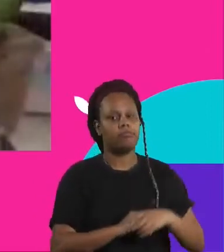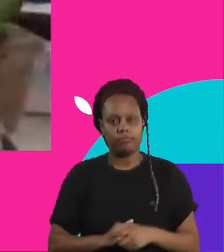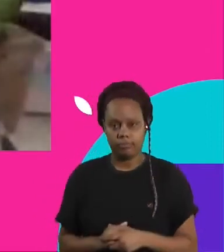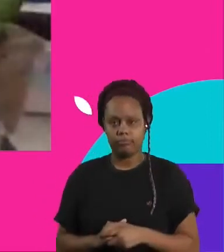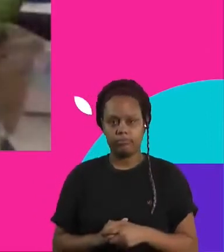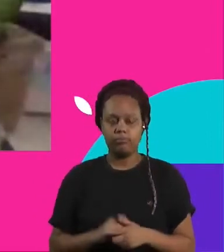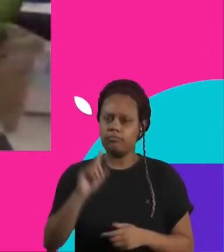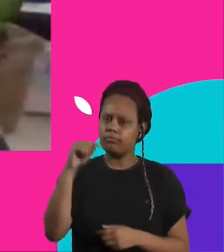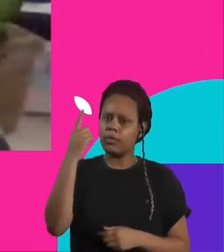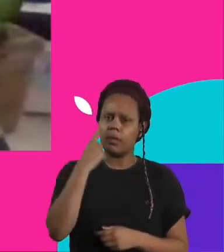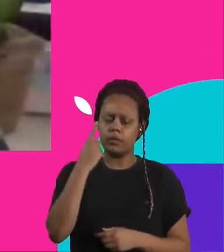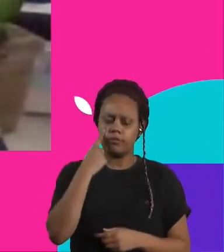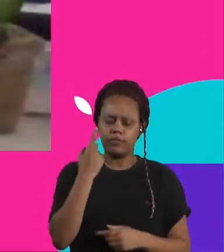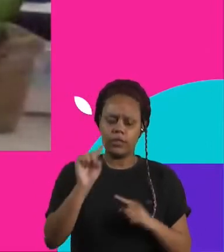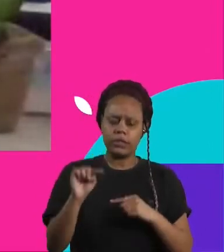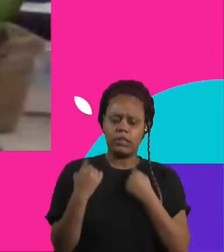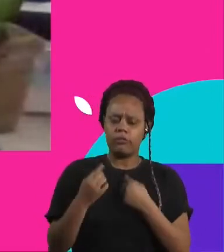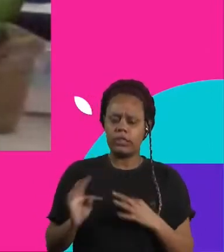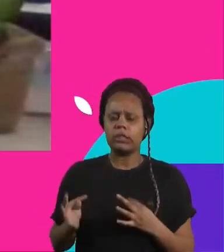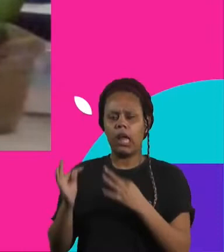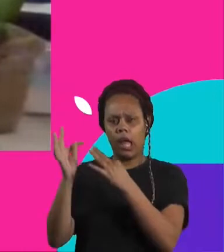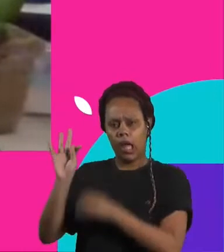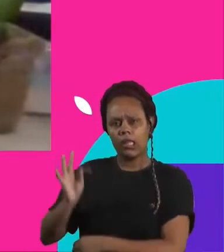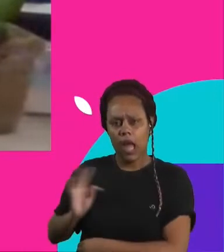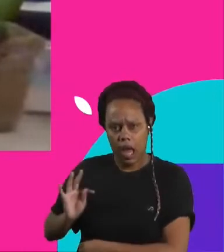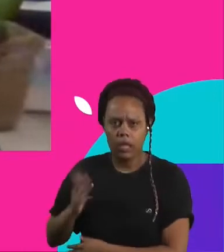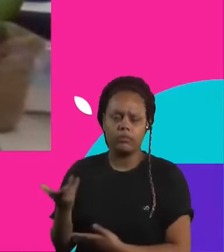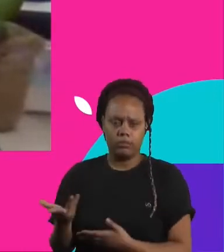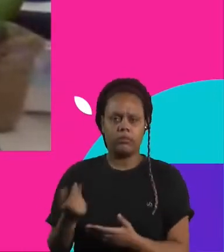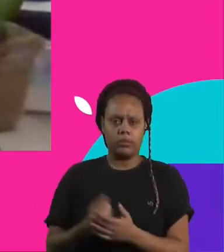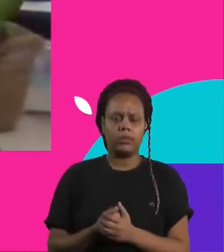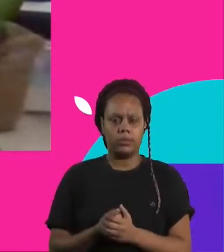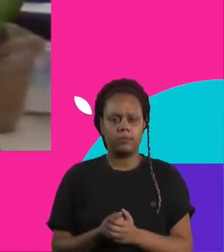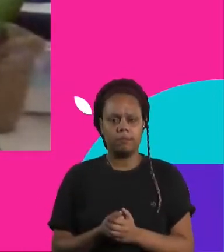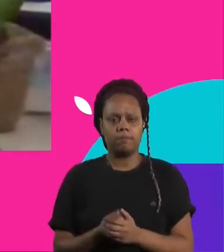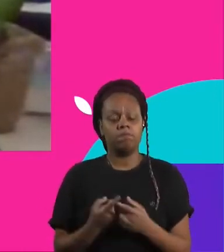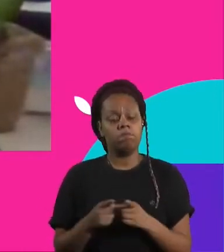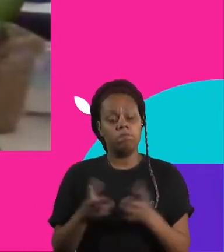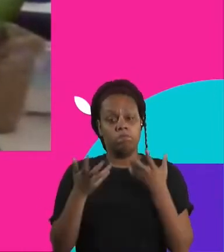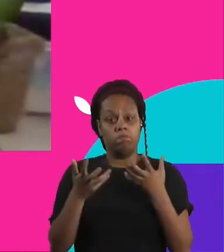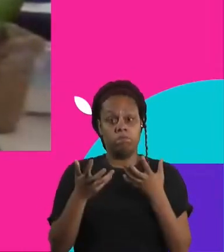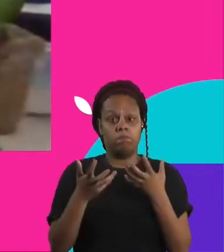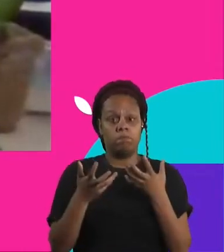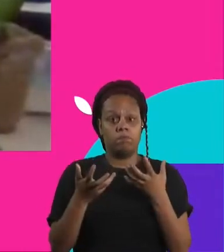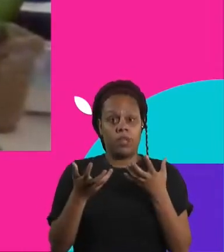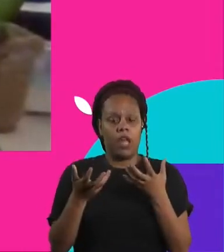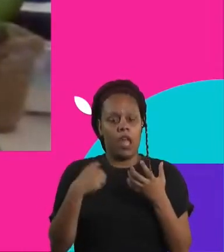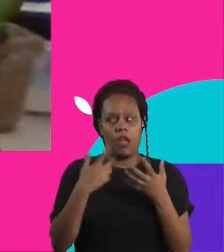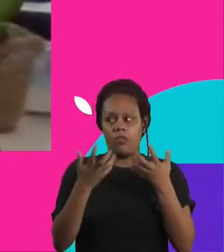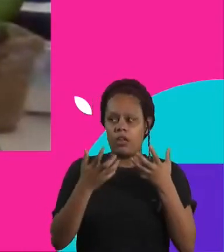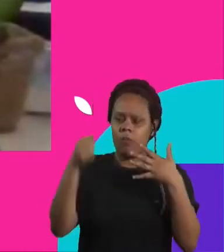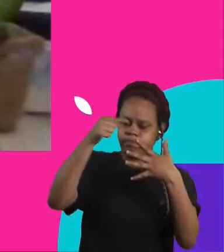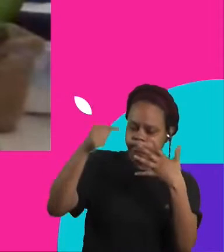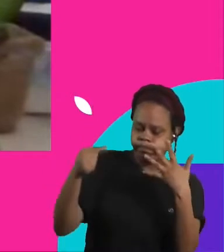desafios técnicos de coleta e tal, mas acho que esses são mais práticos e a gente vai discutir até mais. Mas eu queria ressaltar esses desafios iniciais, assim, porque muitas